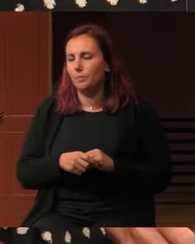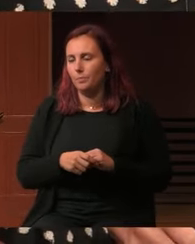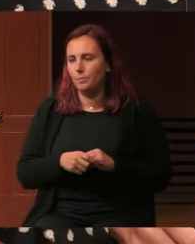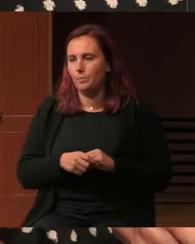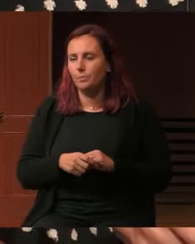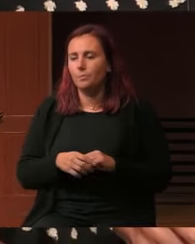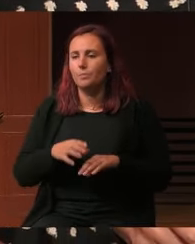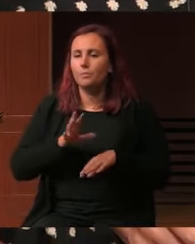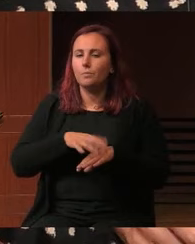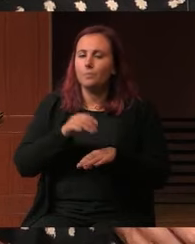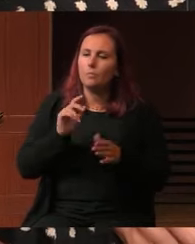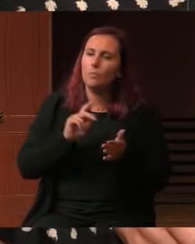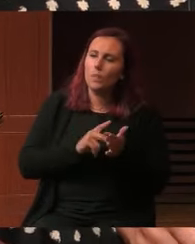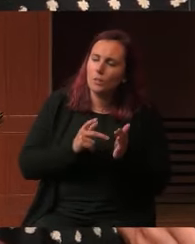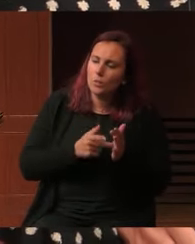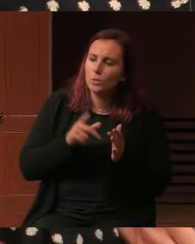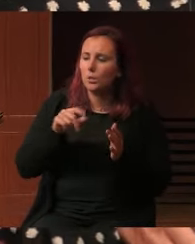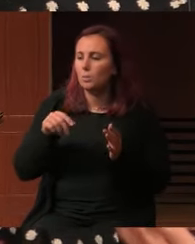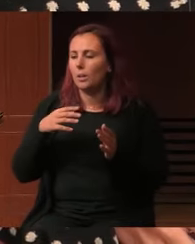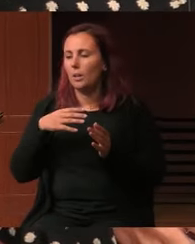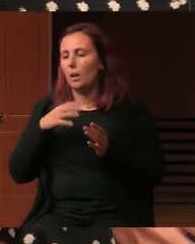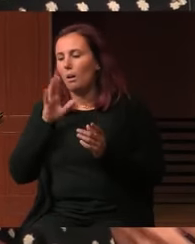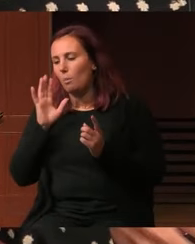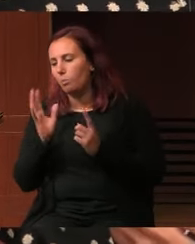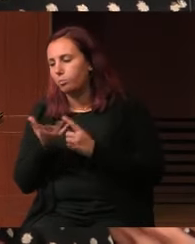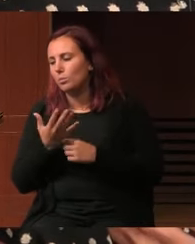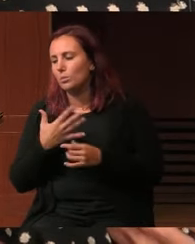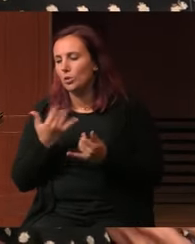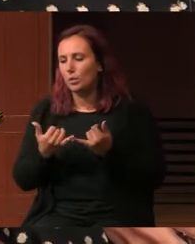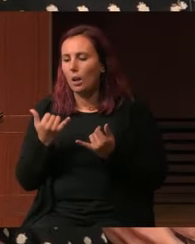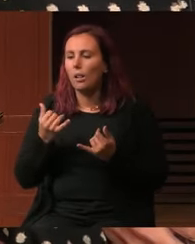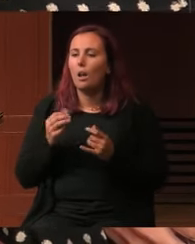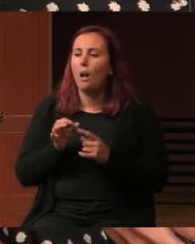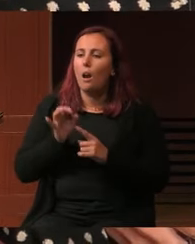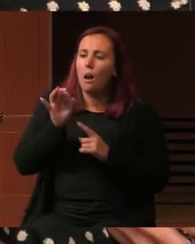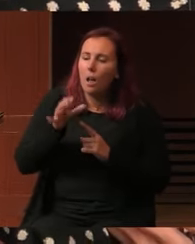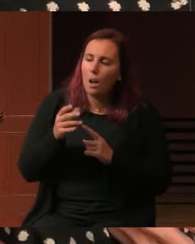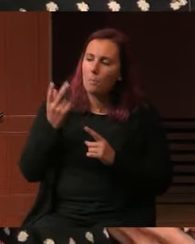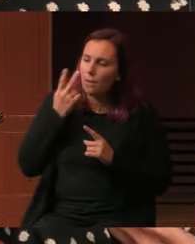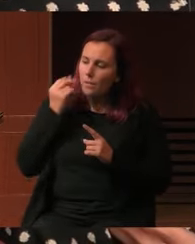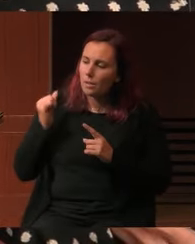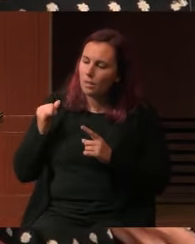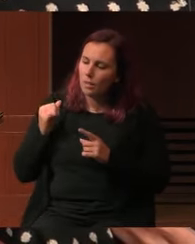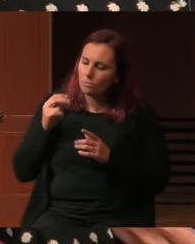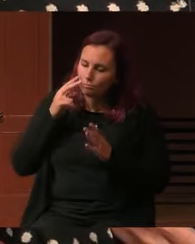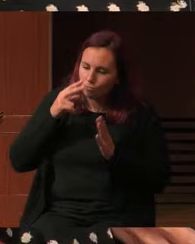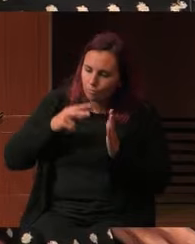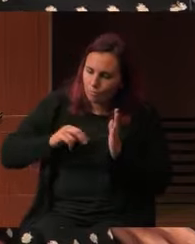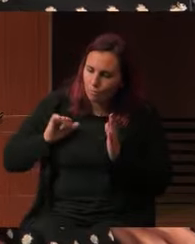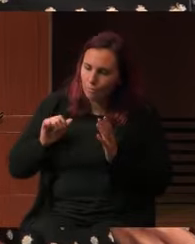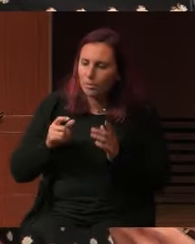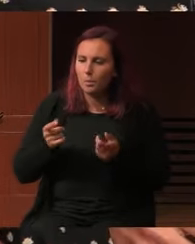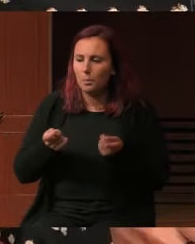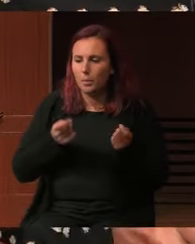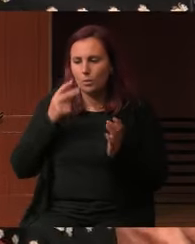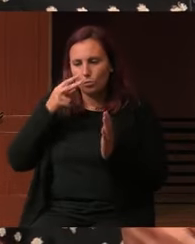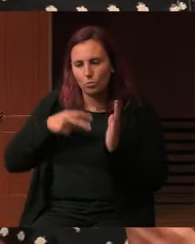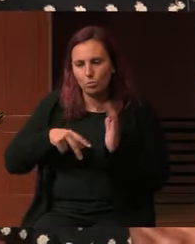as tecnologias e que este mundo digital possa contribuir para a nossa vida de leitores e de mediadores de leitura.